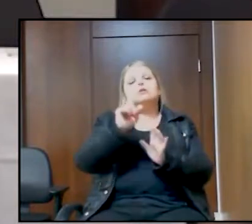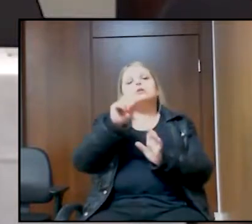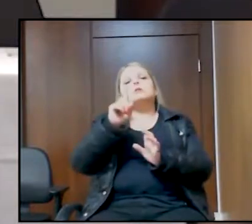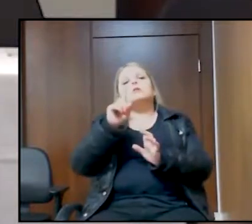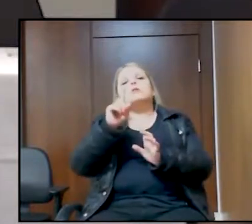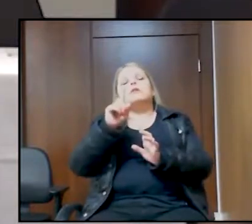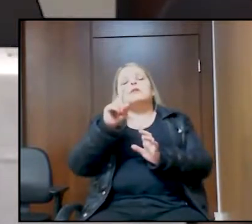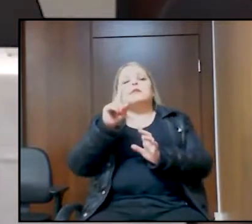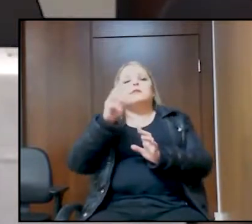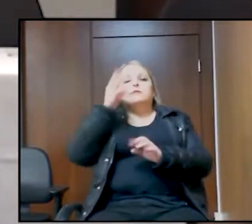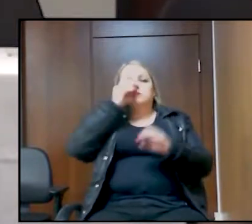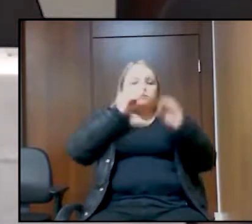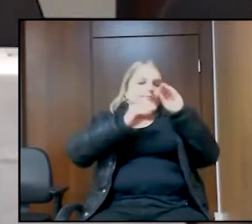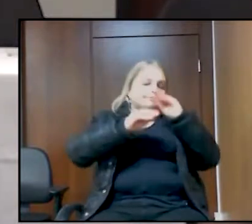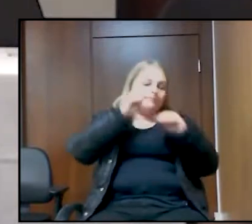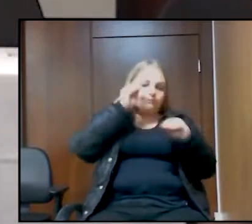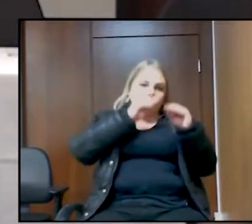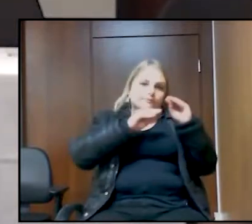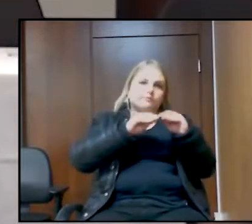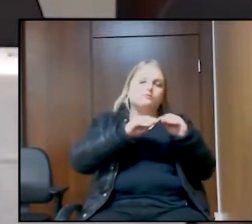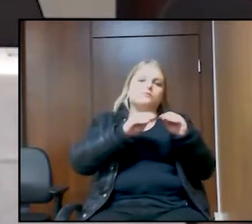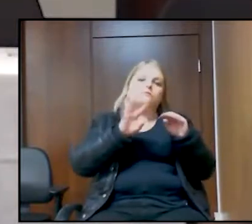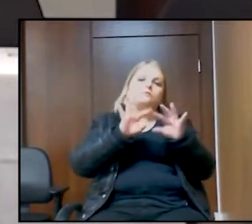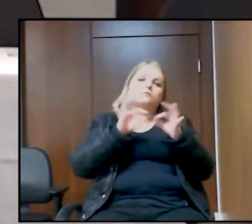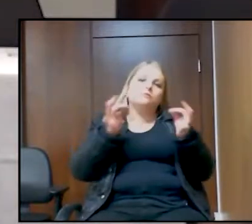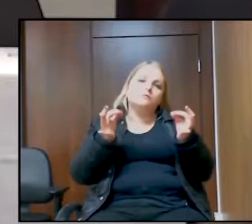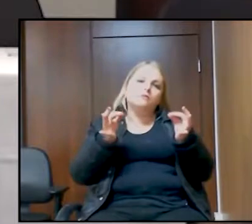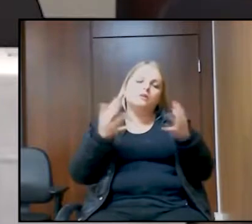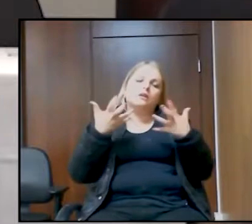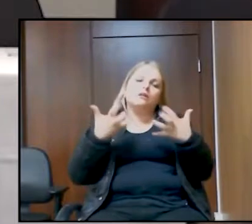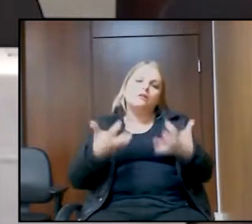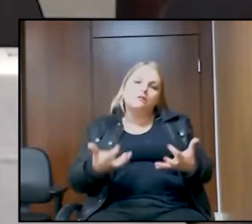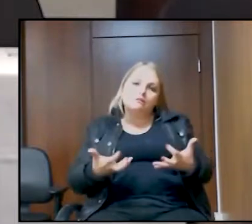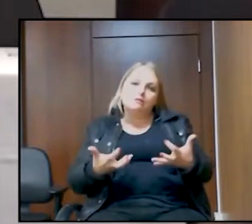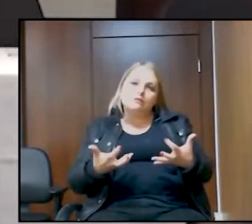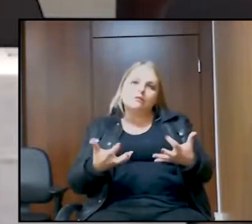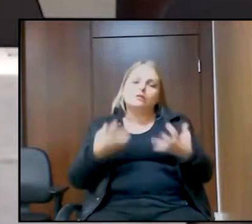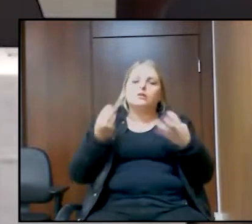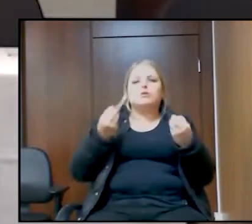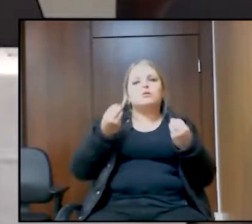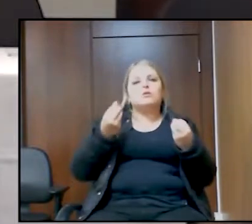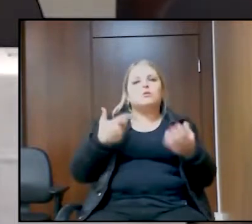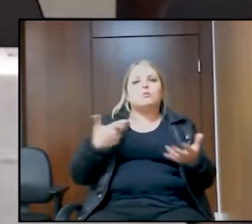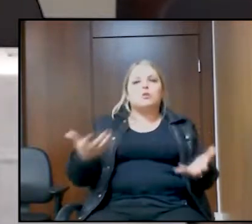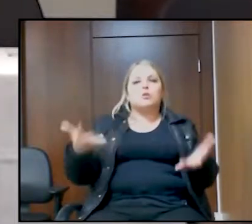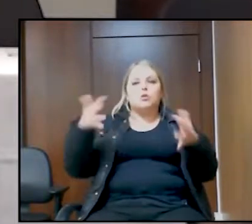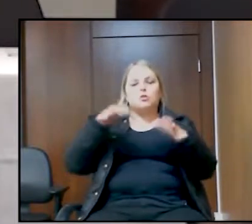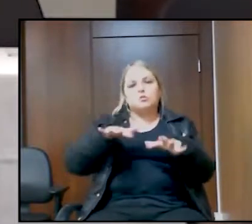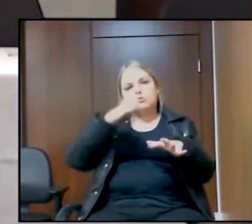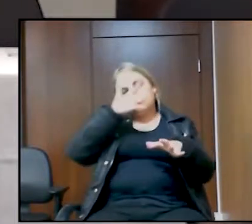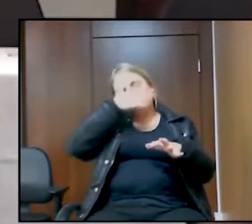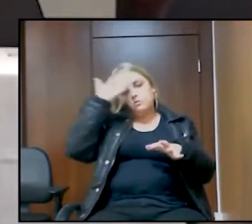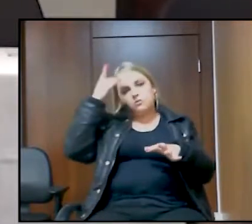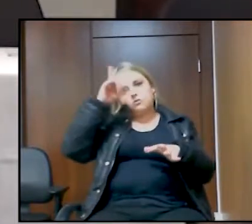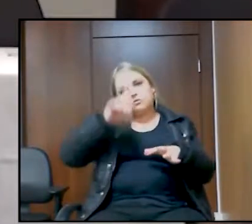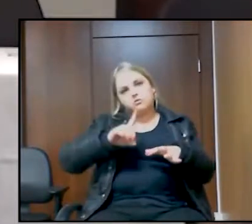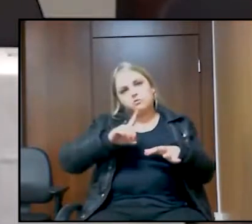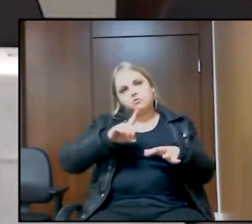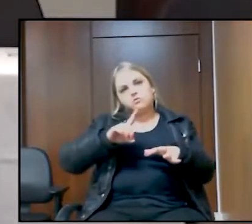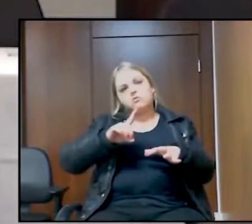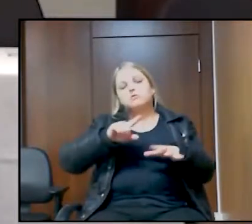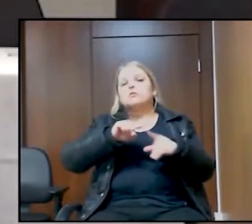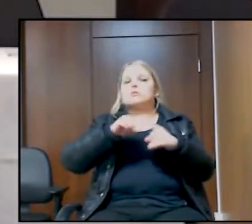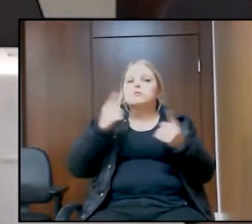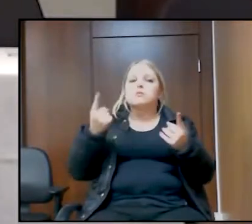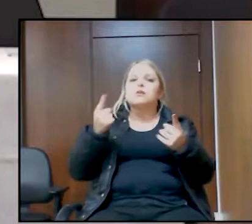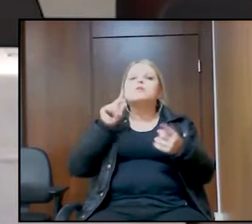âmbito dessa coisa um pouco cansada mesmo, né? Da inclusão das pessoas com deficiência. Permita-me, mas que